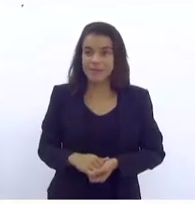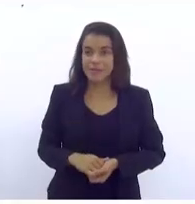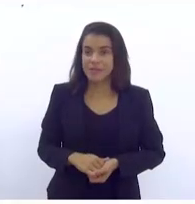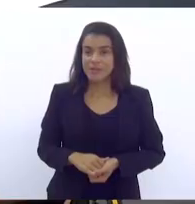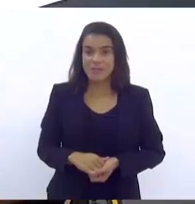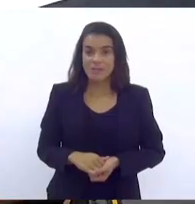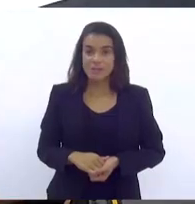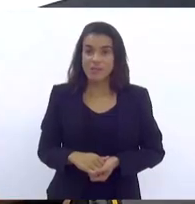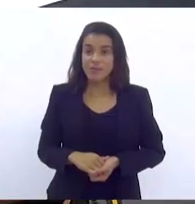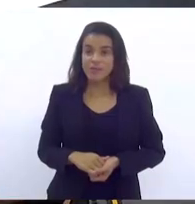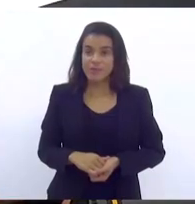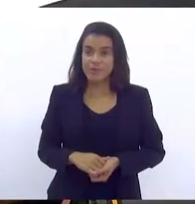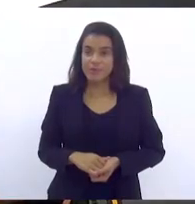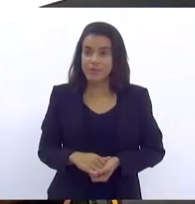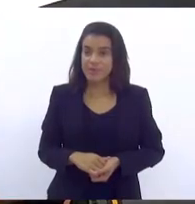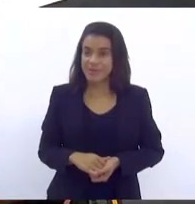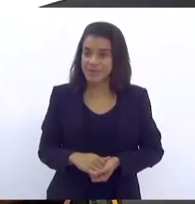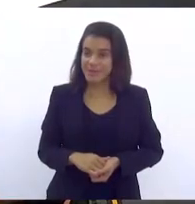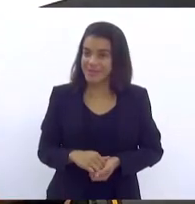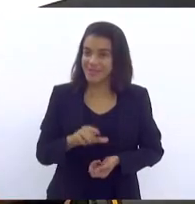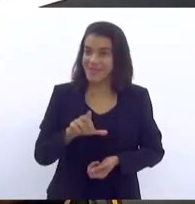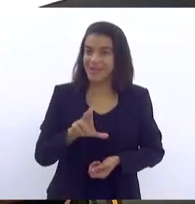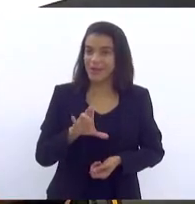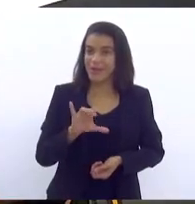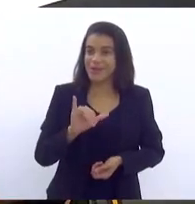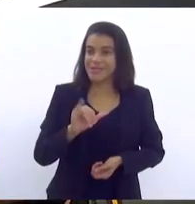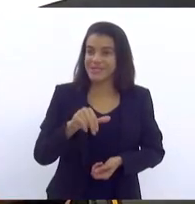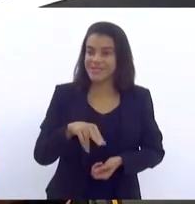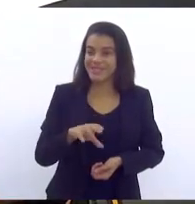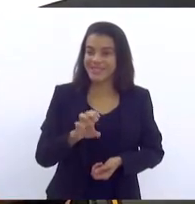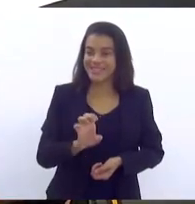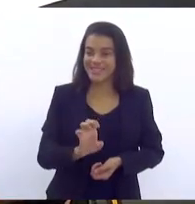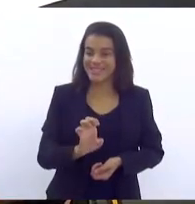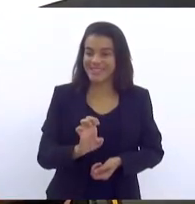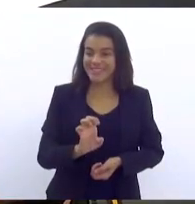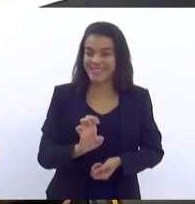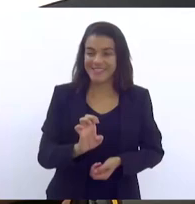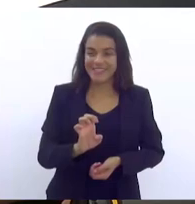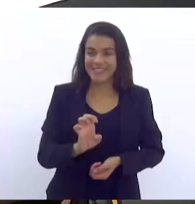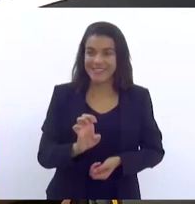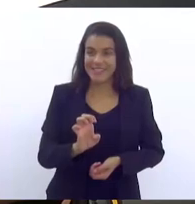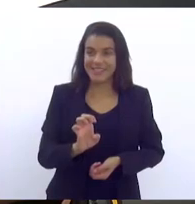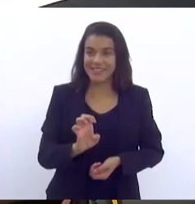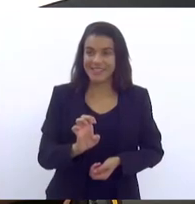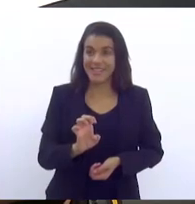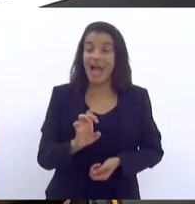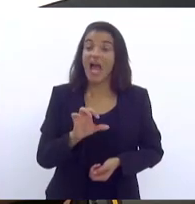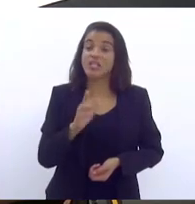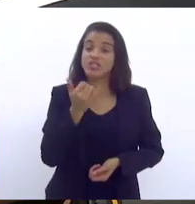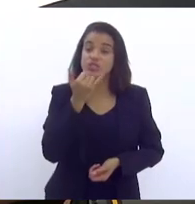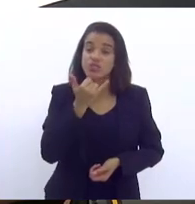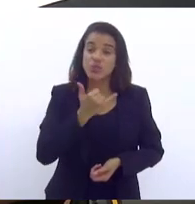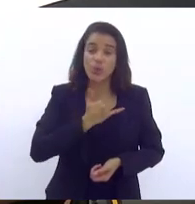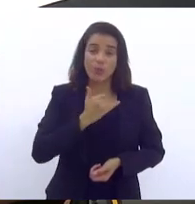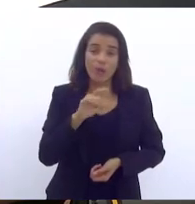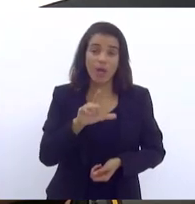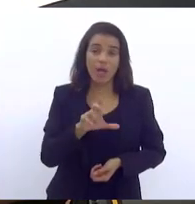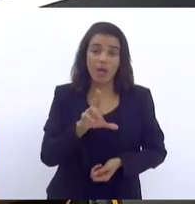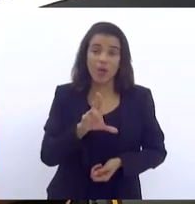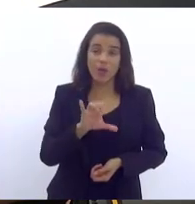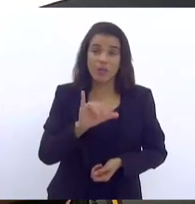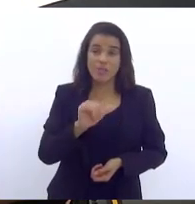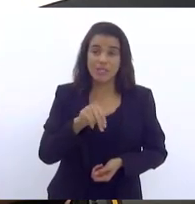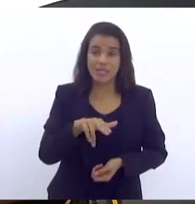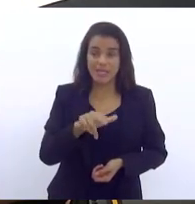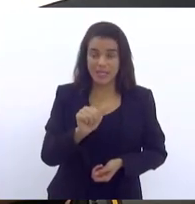eh Lucian eu gostaria só de Luciane perdão perdão Luciana Ah desculpa então tá errado aqui vou colocar